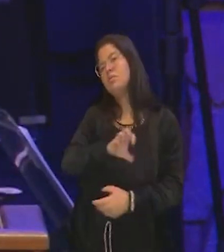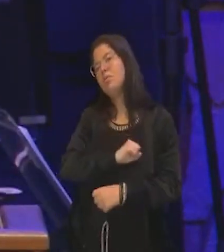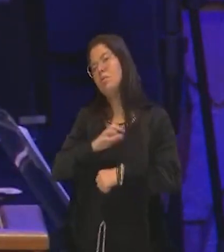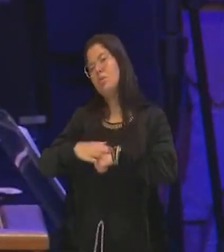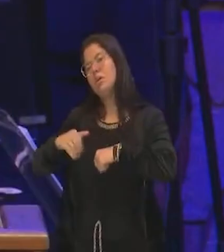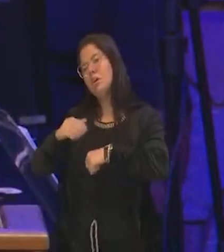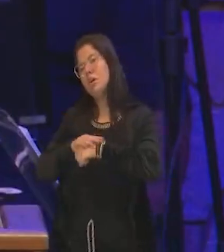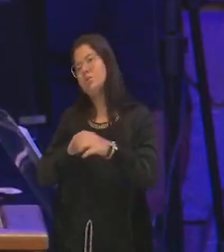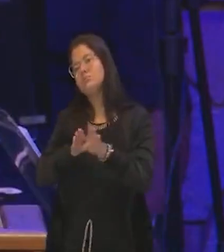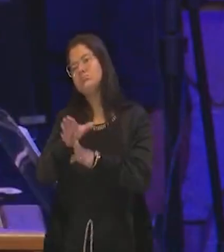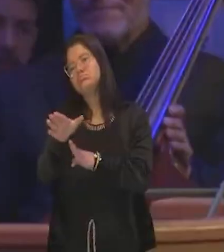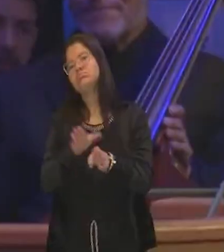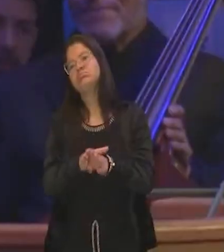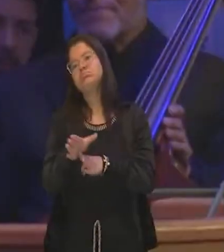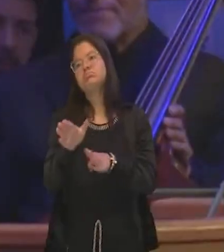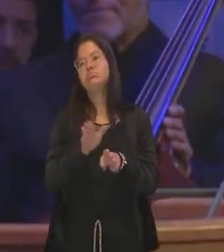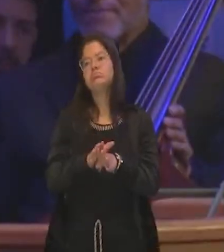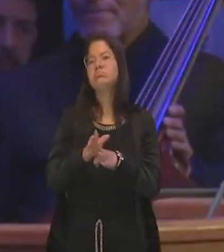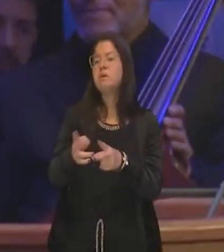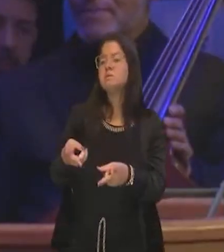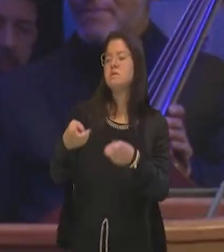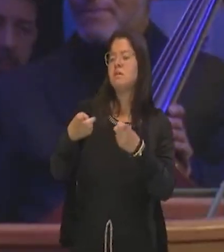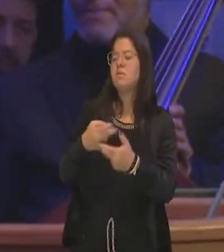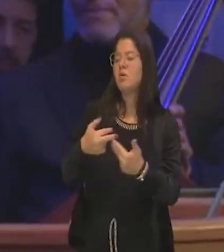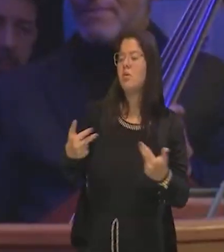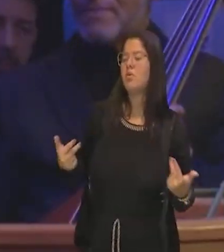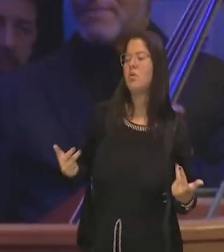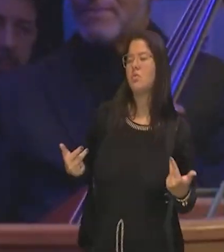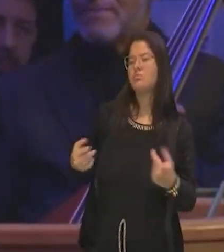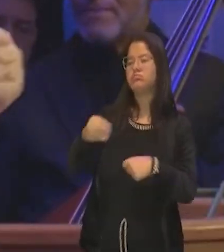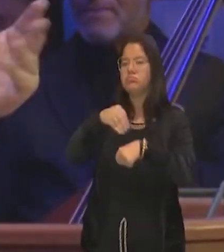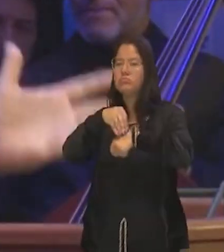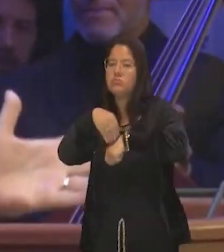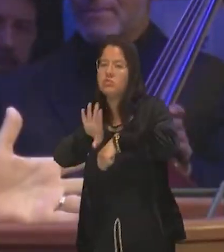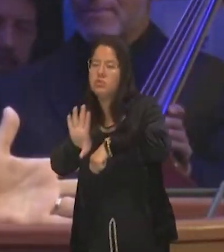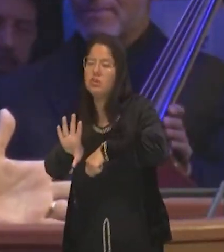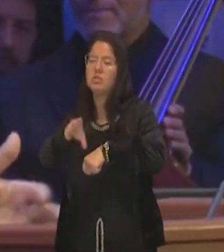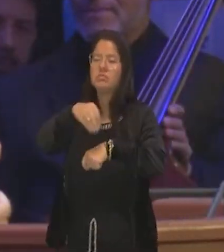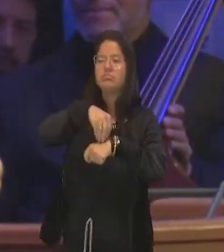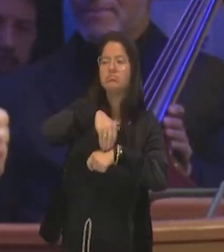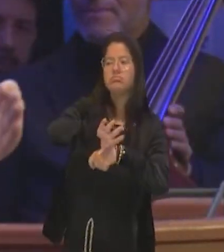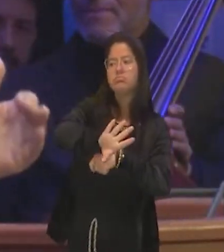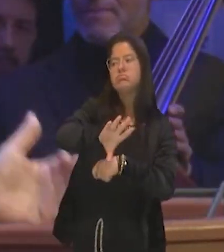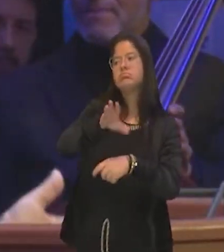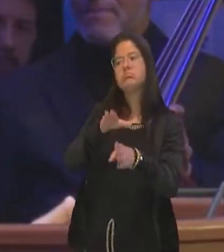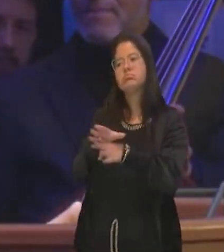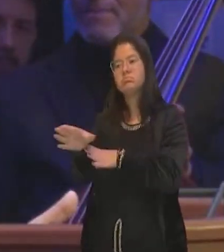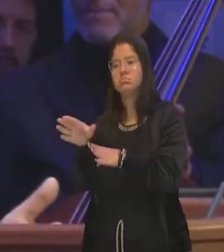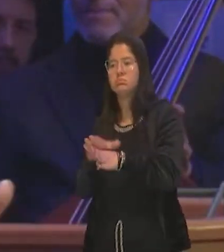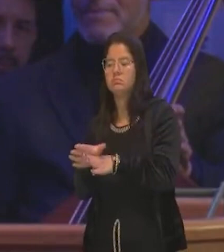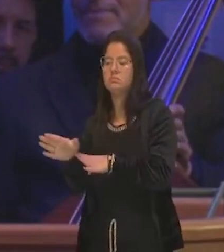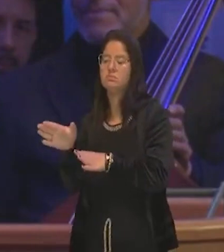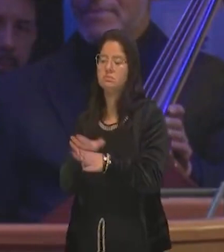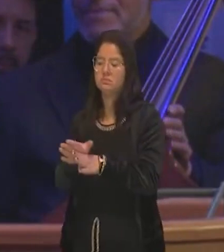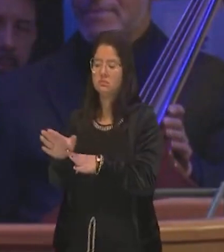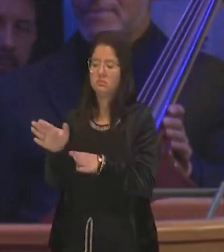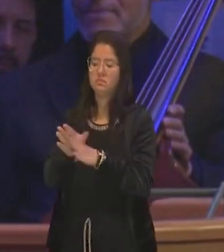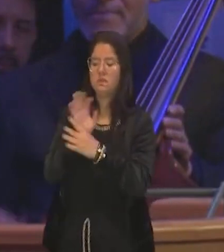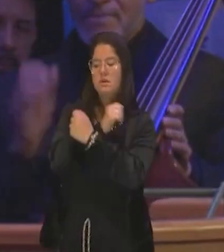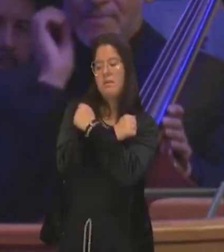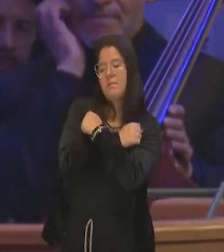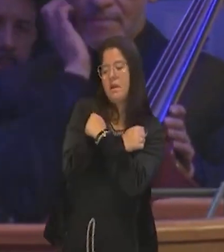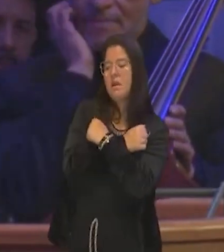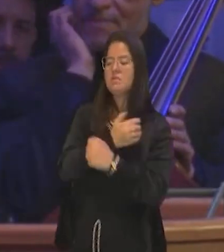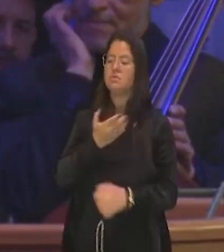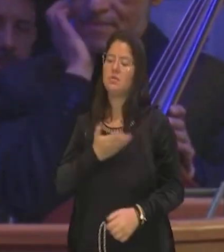carinho, observam alguma coisa, traz uma dica aqui, uma dica ali, orienta neste sentido, um abraço